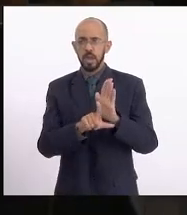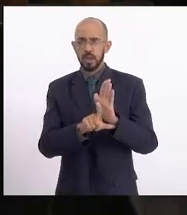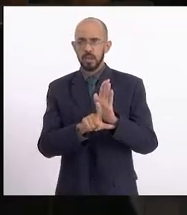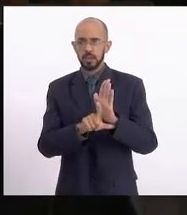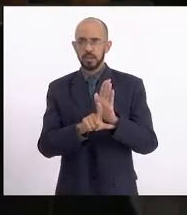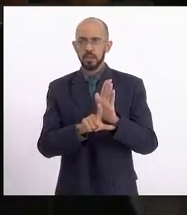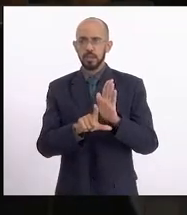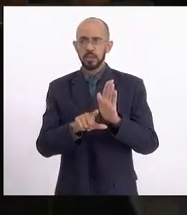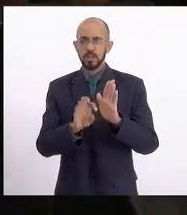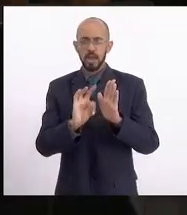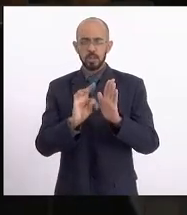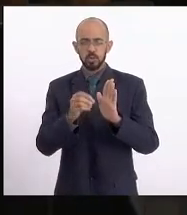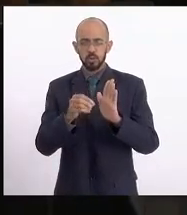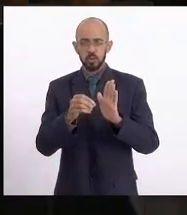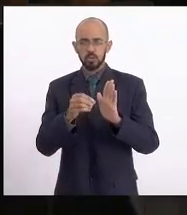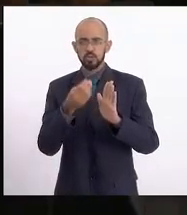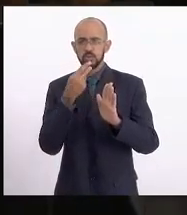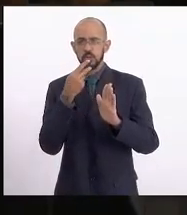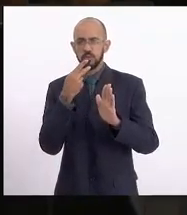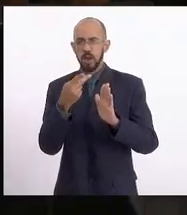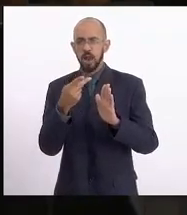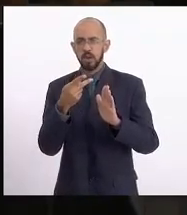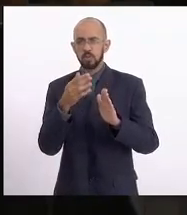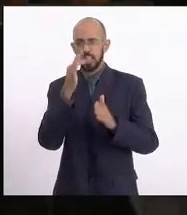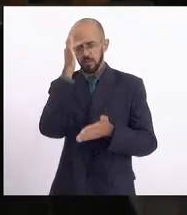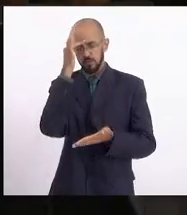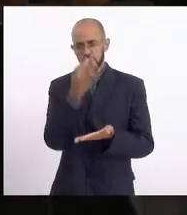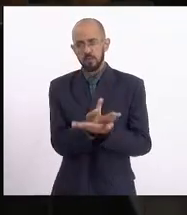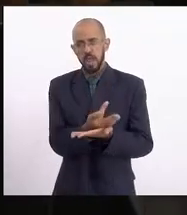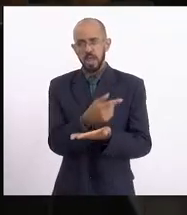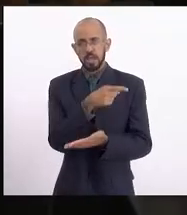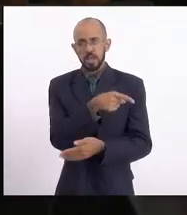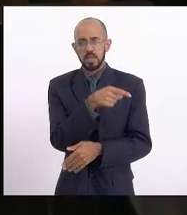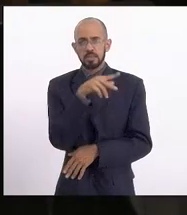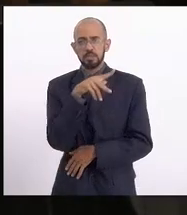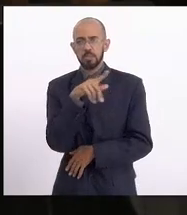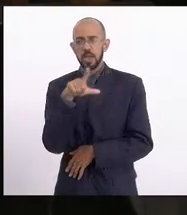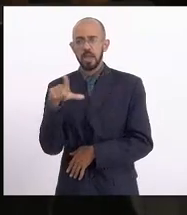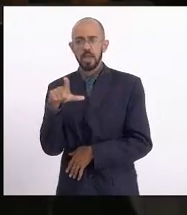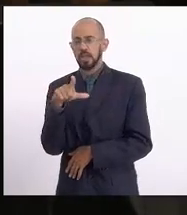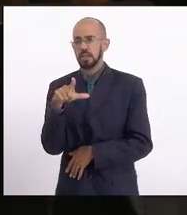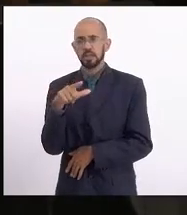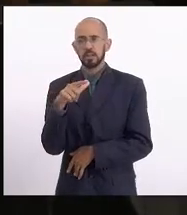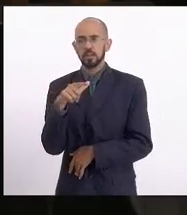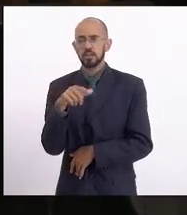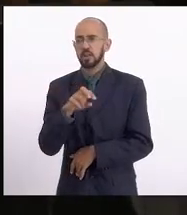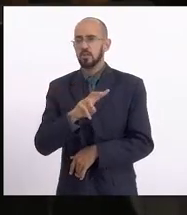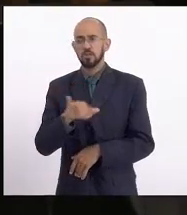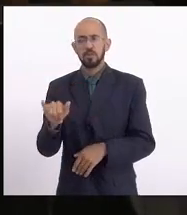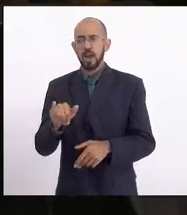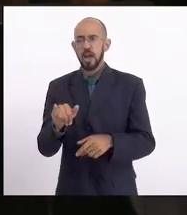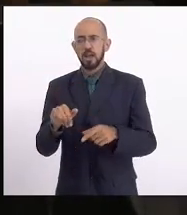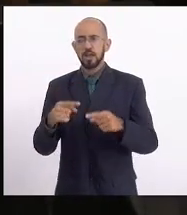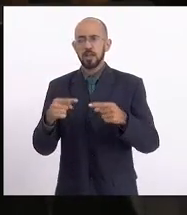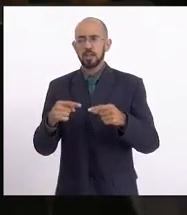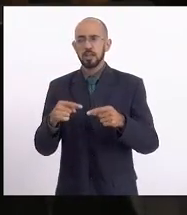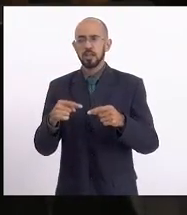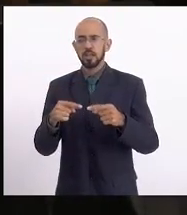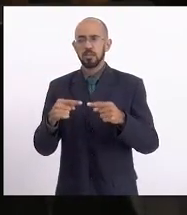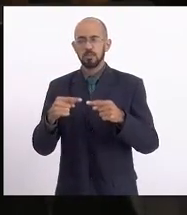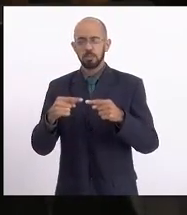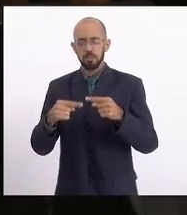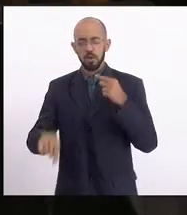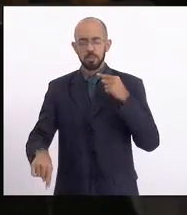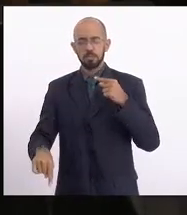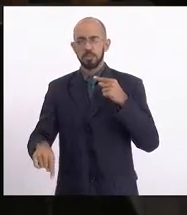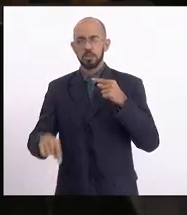os que proferam a fé, que esse projeto, ele não irá impedir do que a palavra,